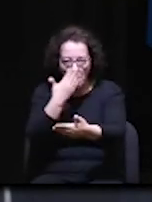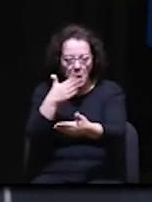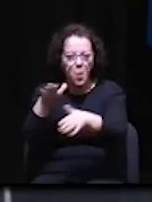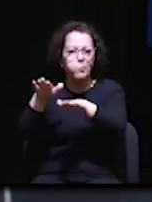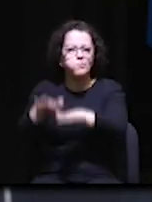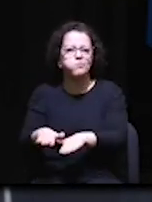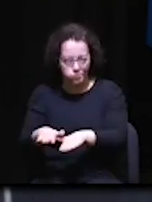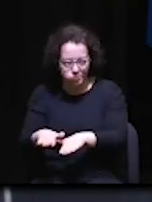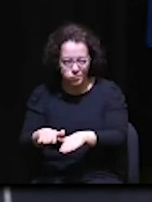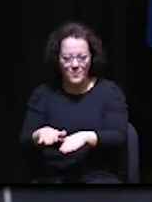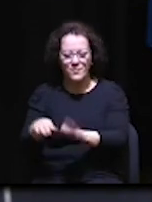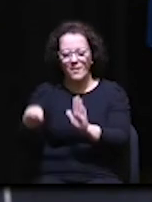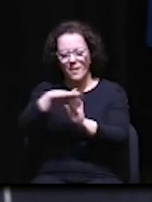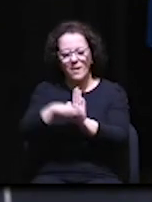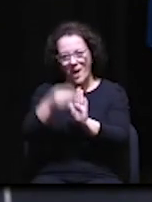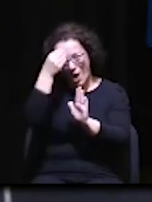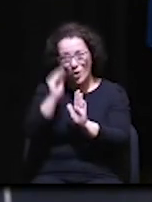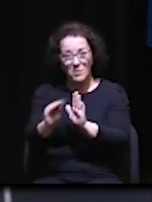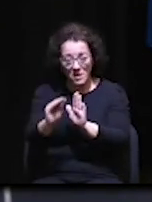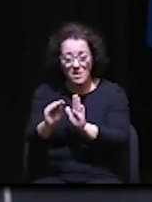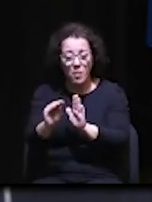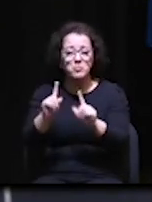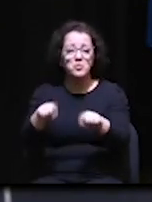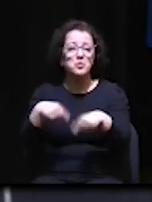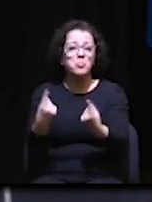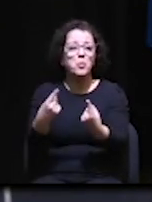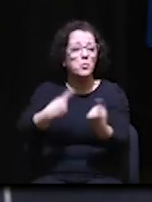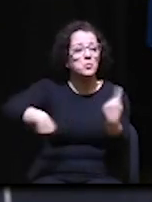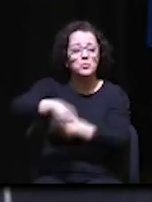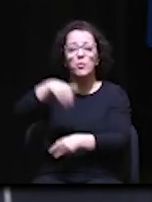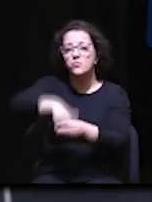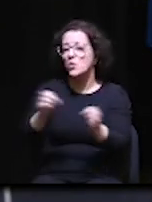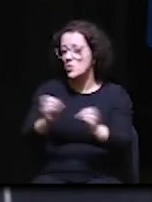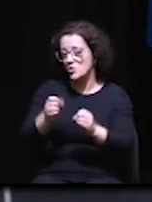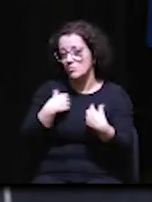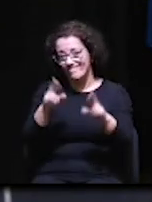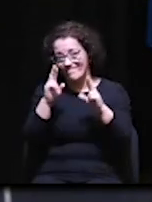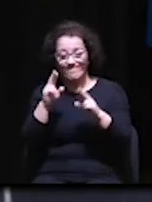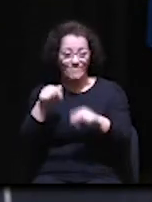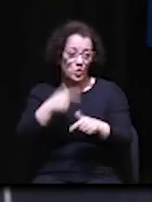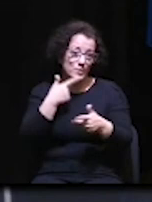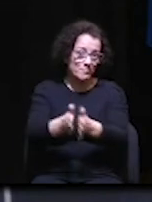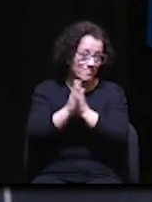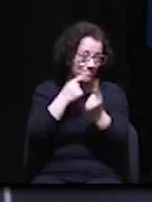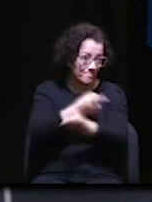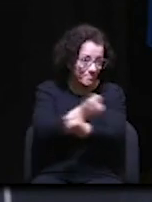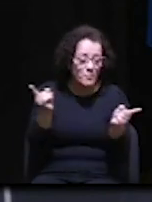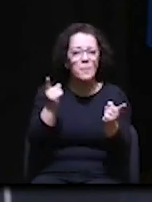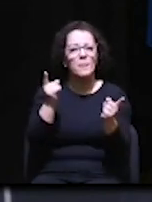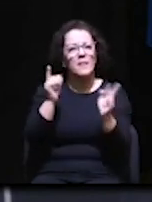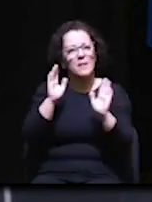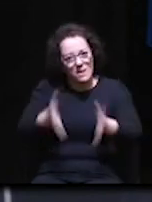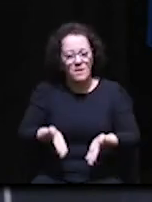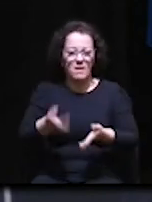acabou por ficar pelo caminho e as suas recomendações acabaram por não ser votadas e gostávamos também que hoje de lançar o repto de se